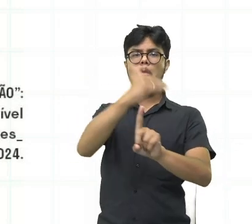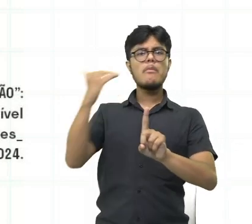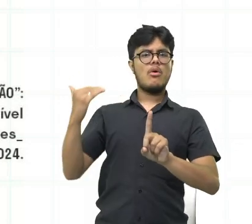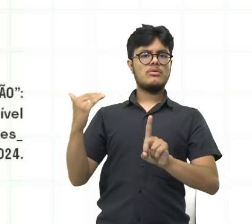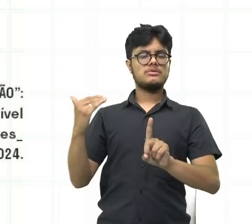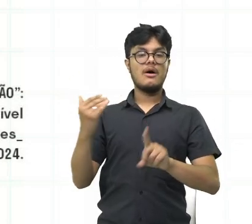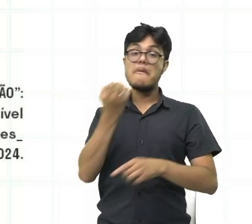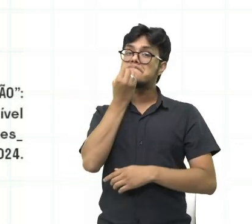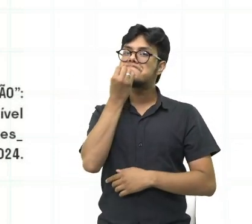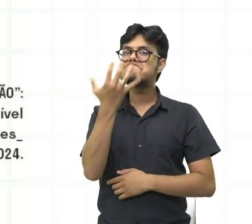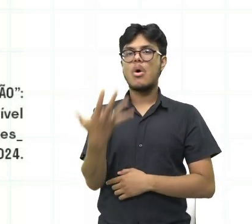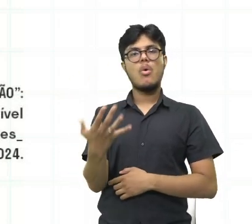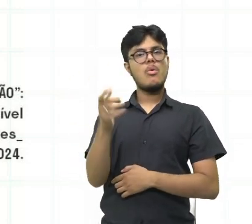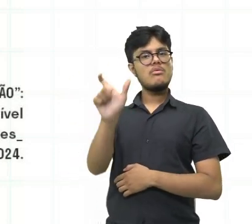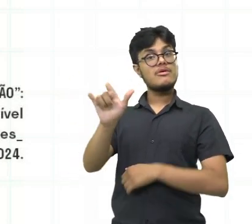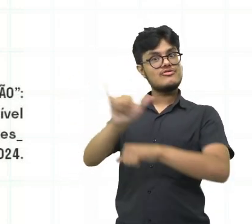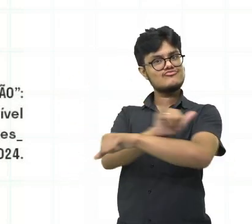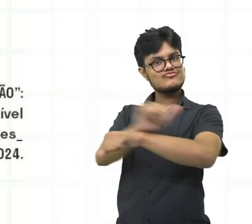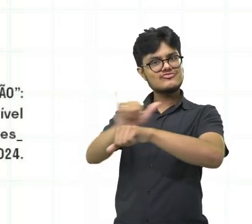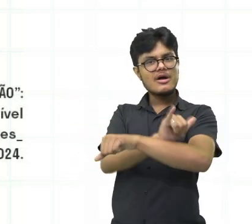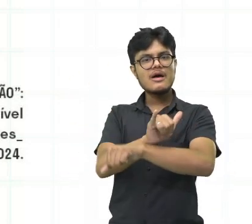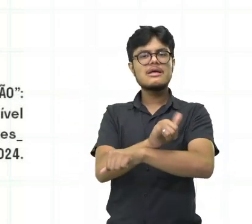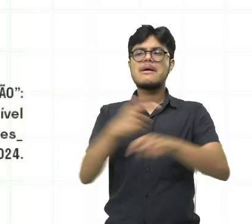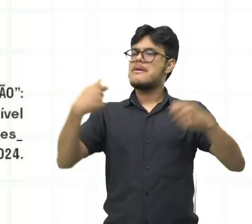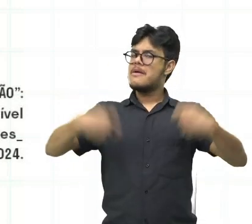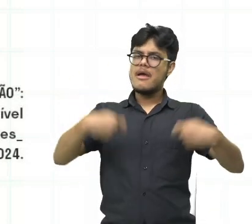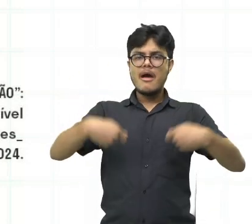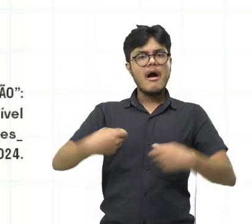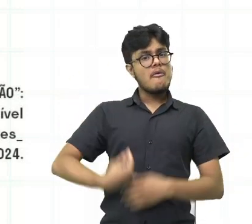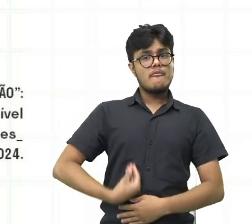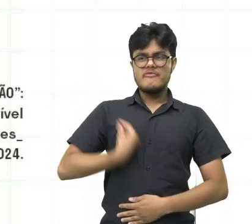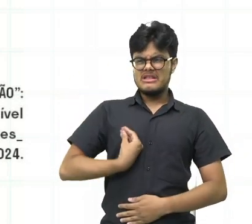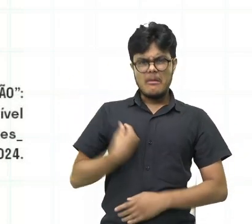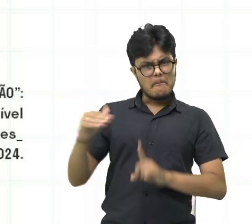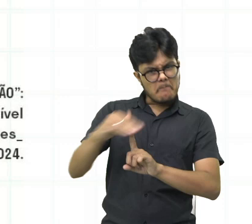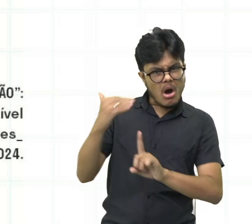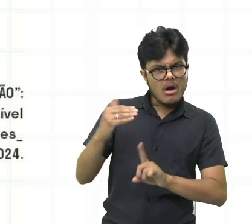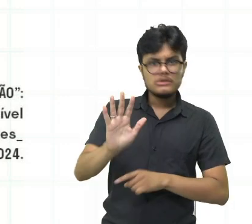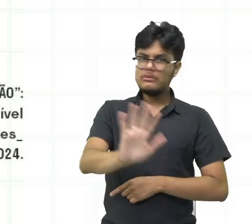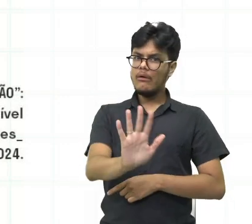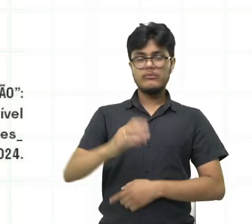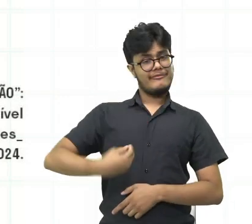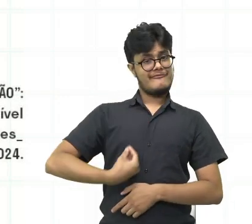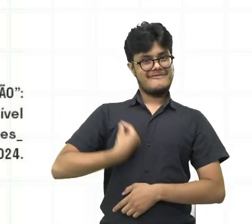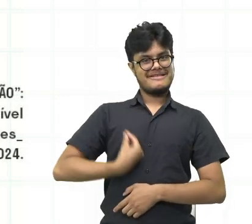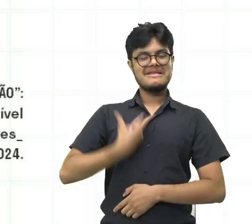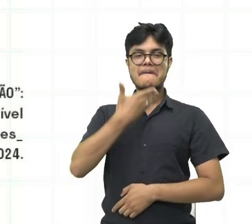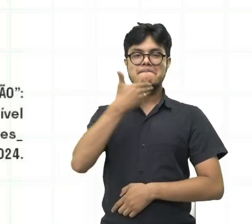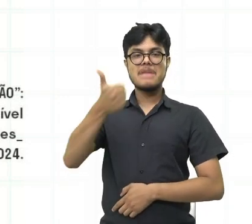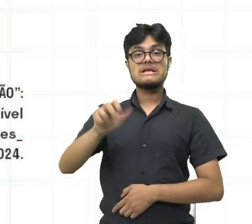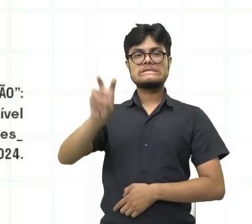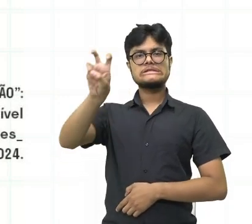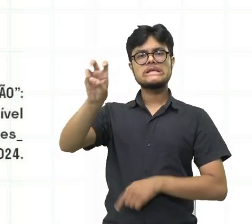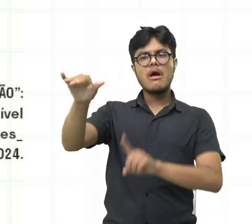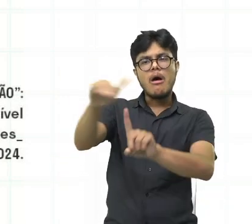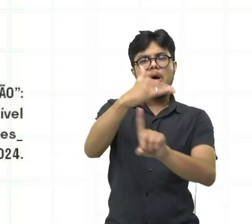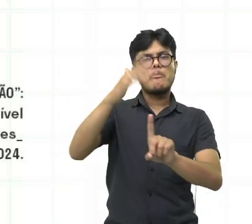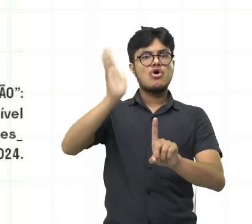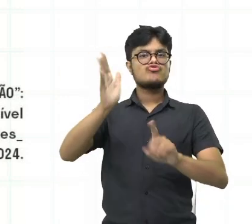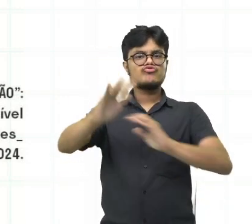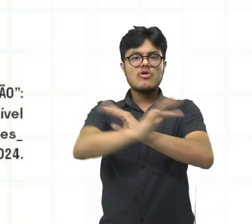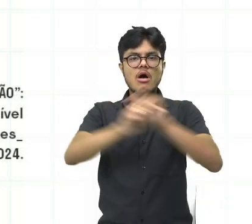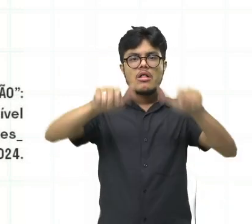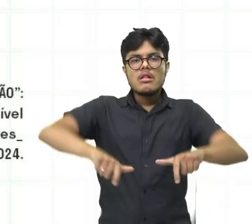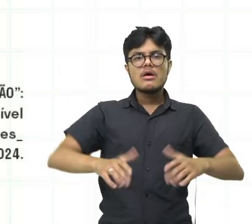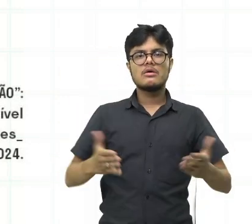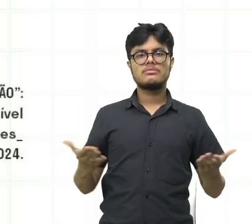bom. Morte, não podemos, nós temos direito à vida, certo? Então ele já fala que ele tem o quê? 5 mortes ali que está